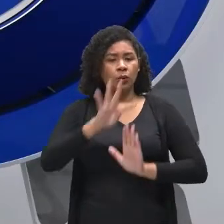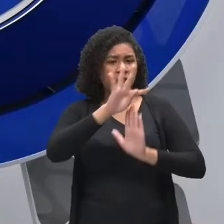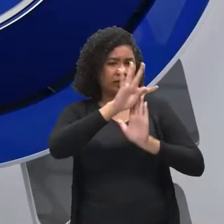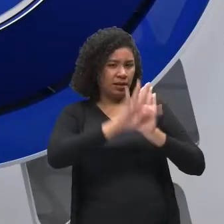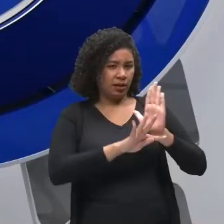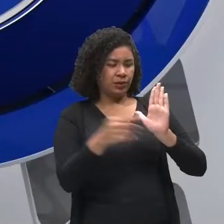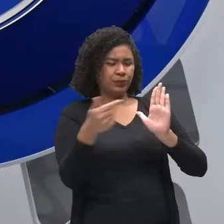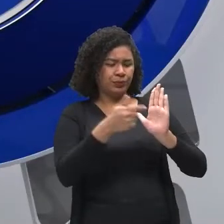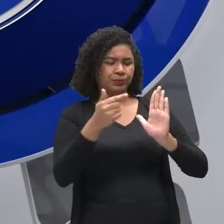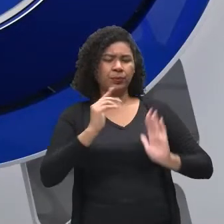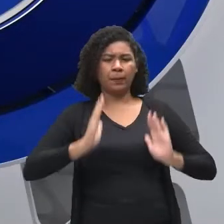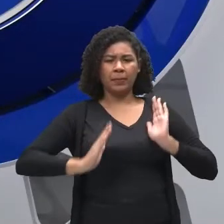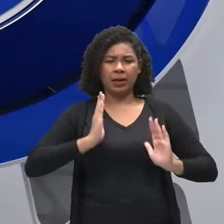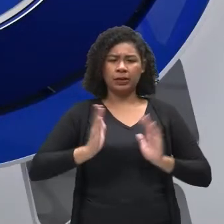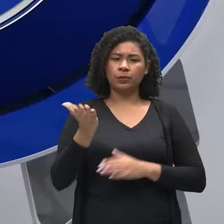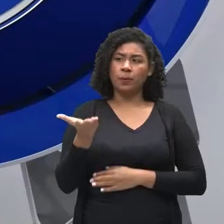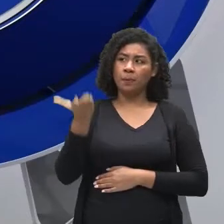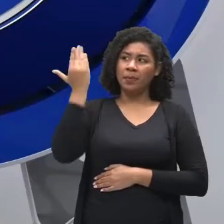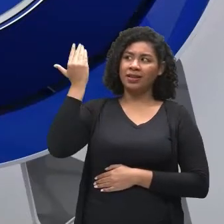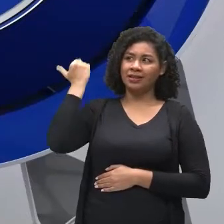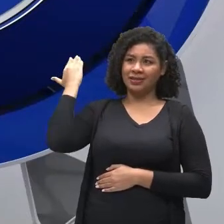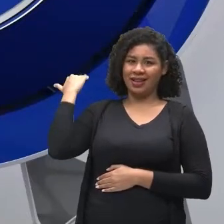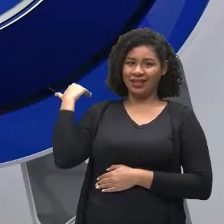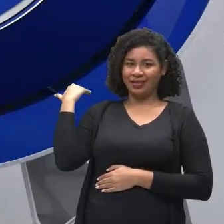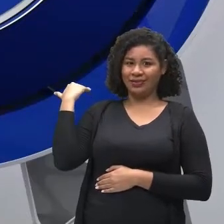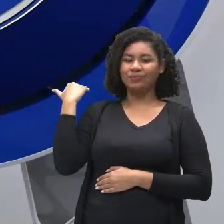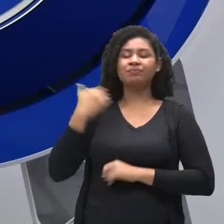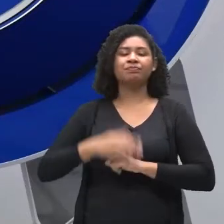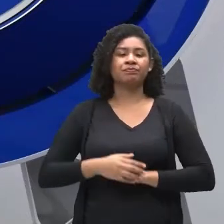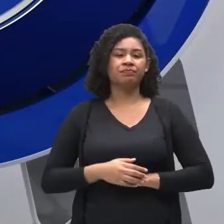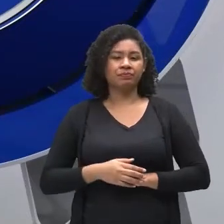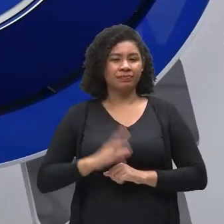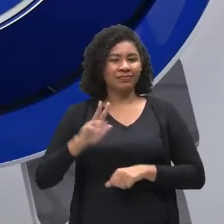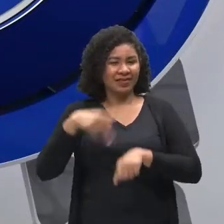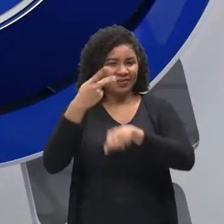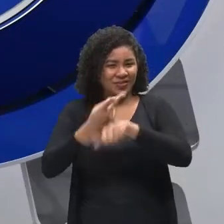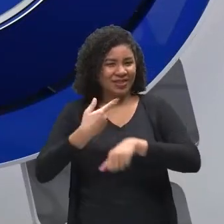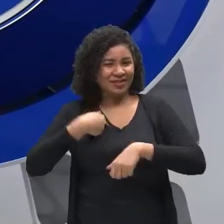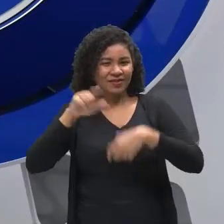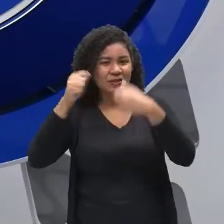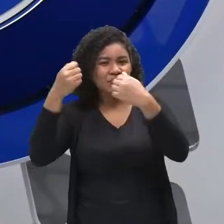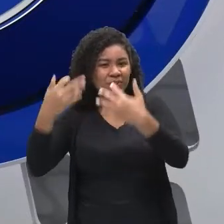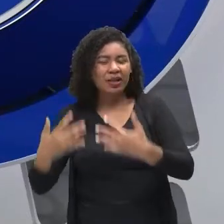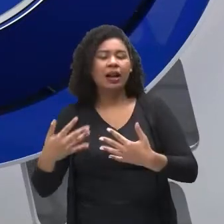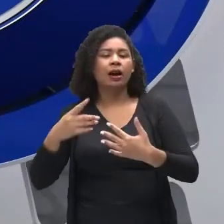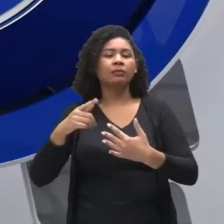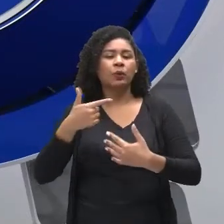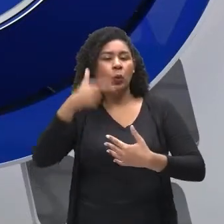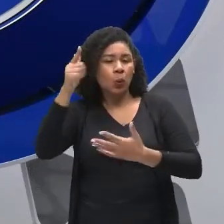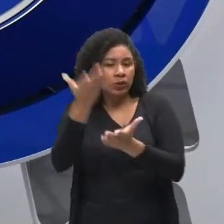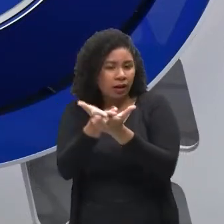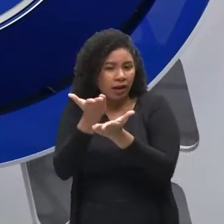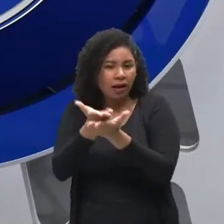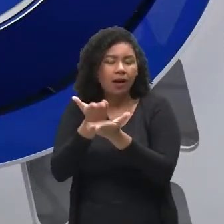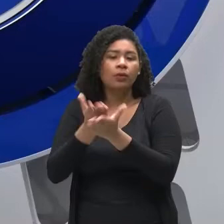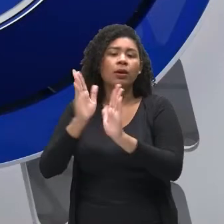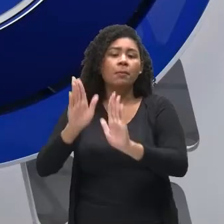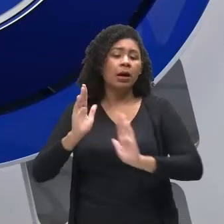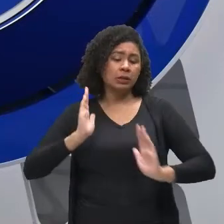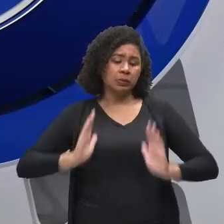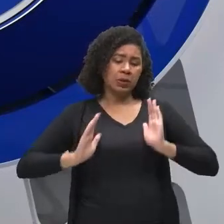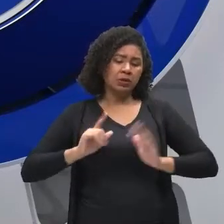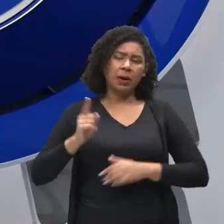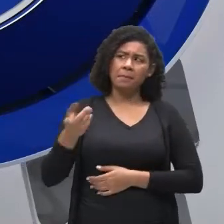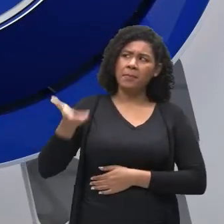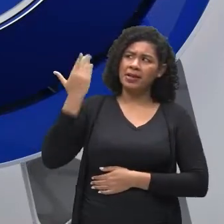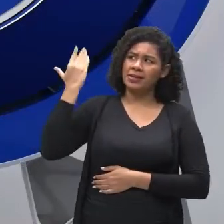no passado, como a gente vai estudar mais na frente sobre os contos. É no passado, é no futuro. Então, o que você pode usar da